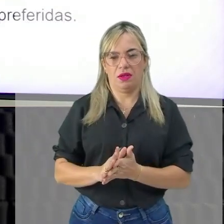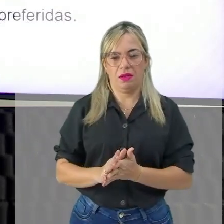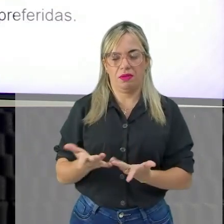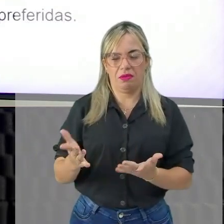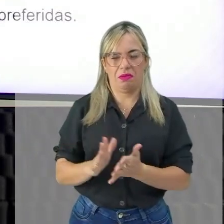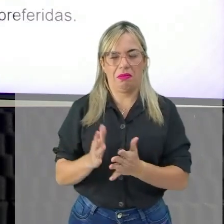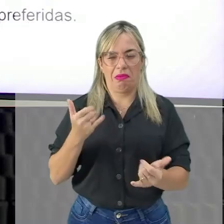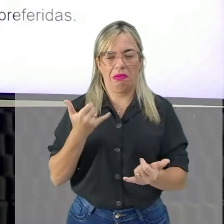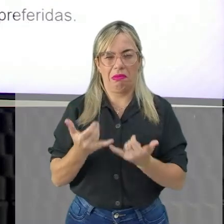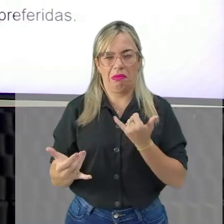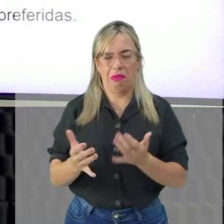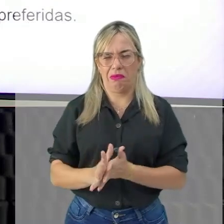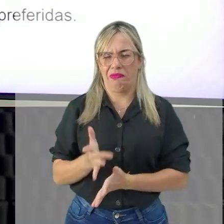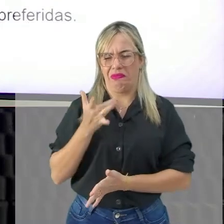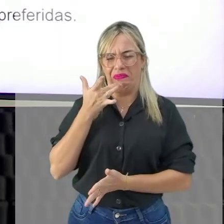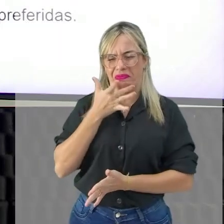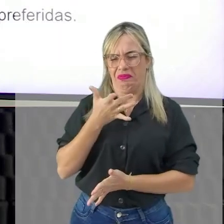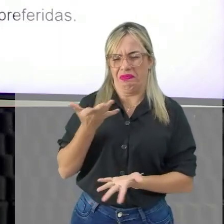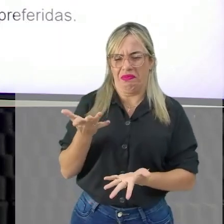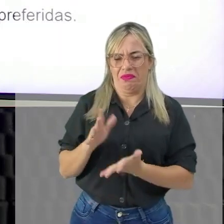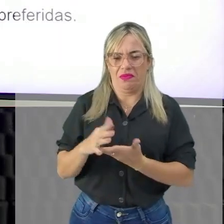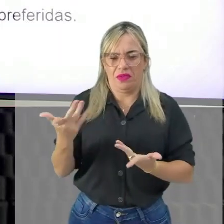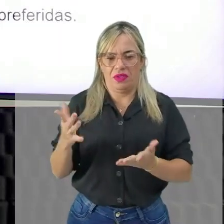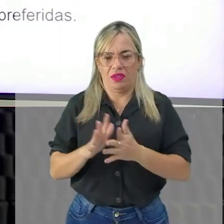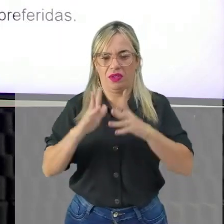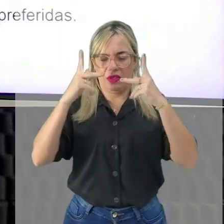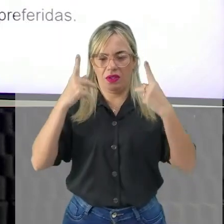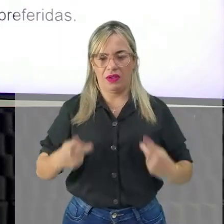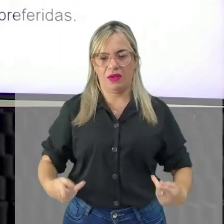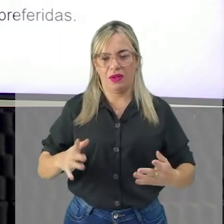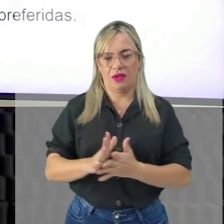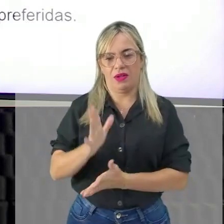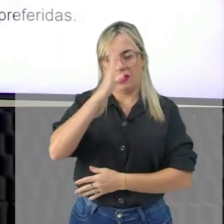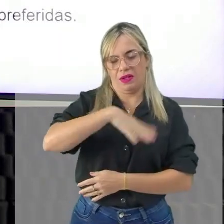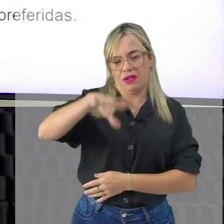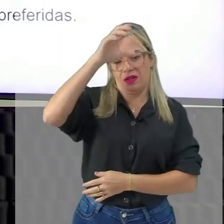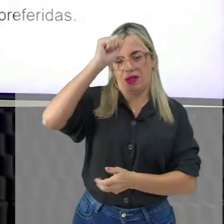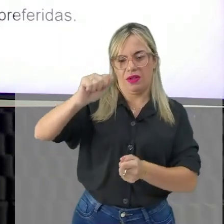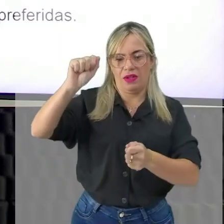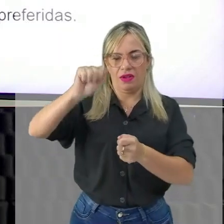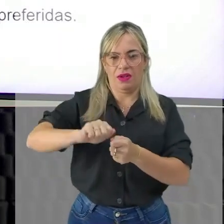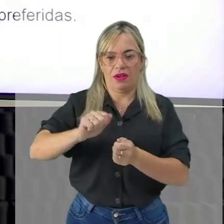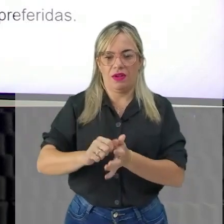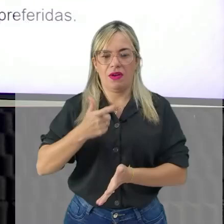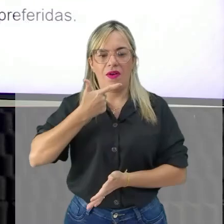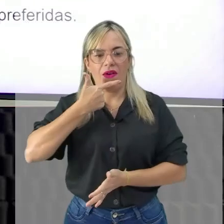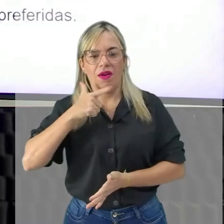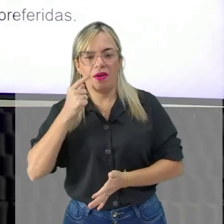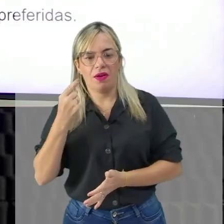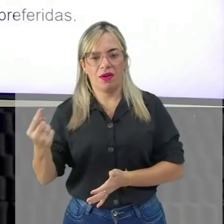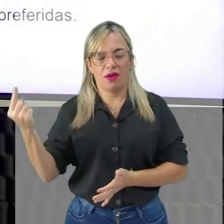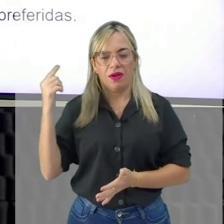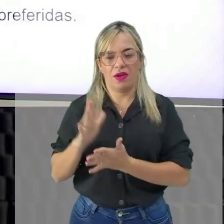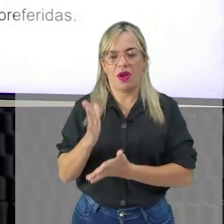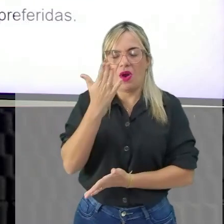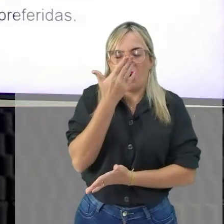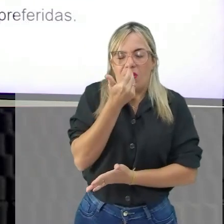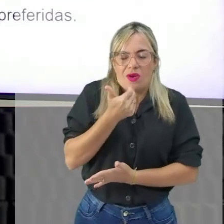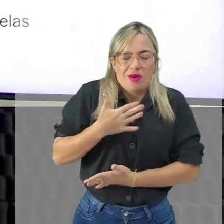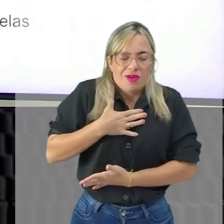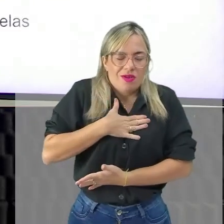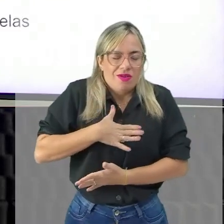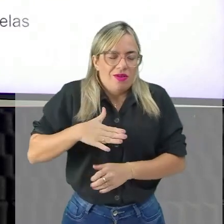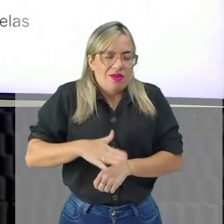apetitoso? Desde que a humanidade aprendeu a fazer queijo, ele se tornou uma de nossas comidas